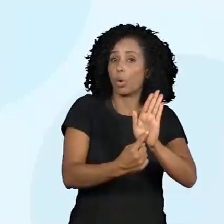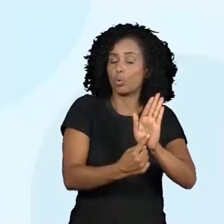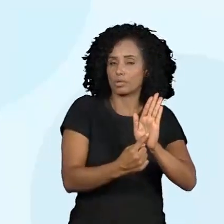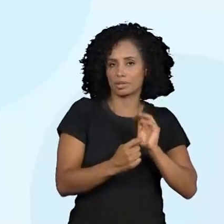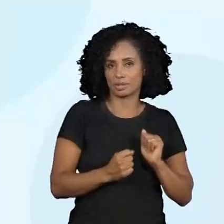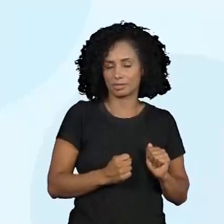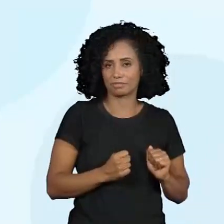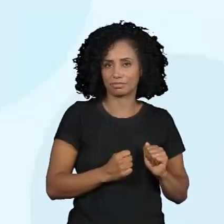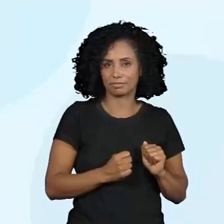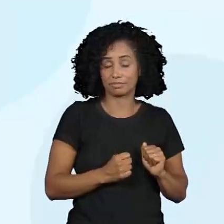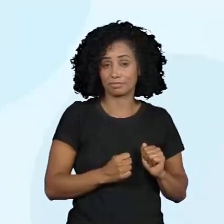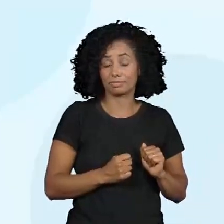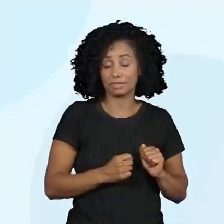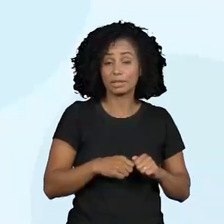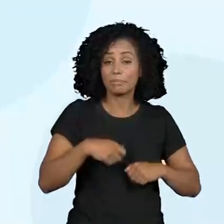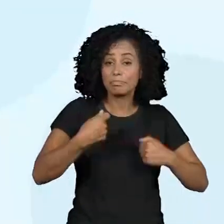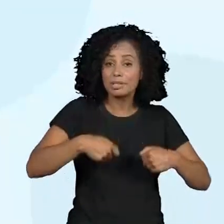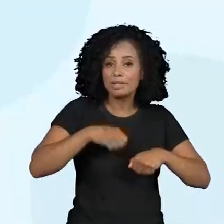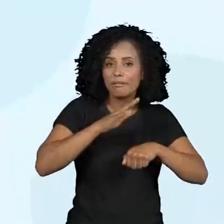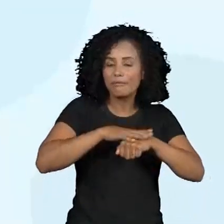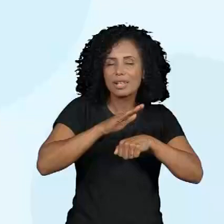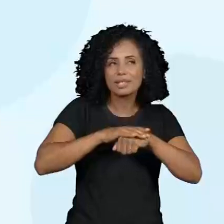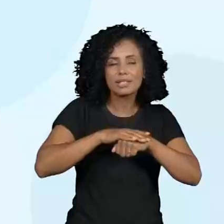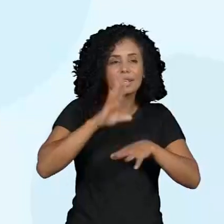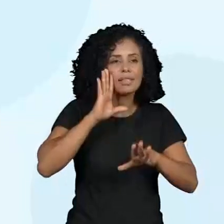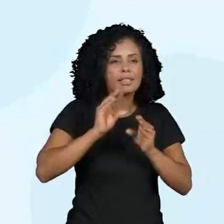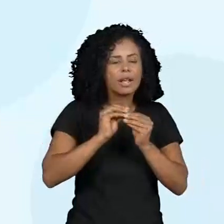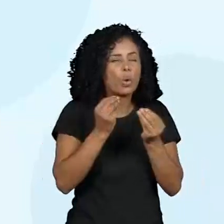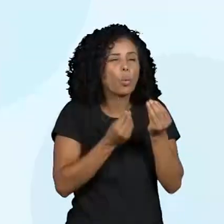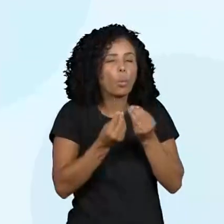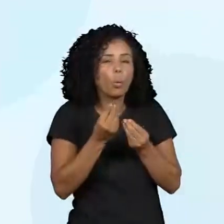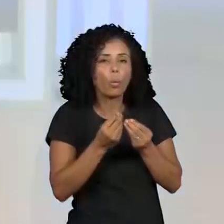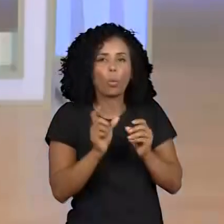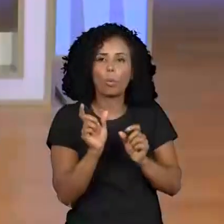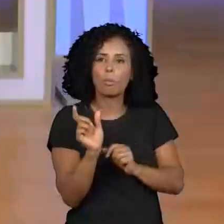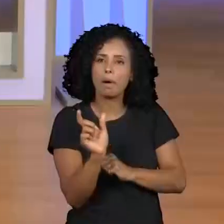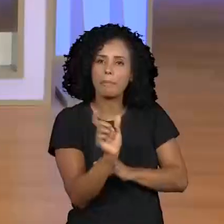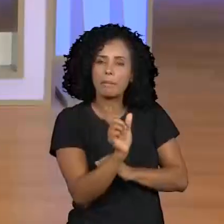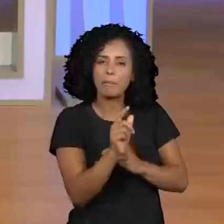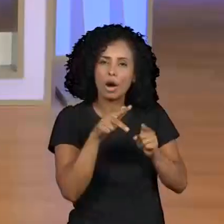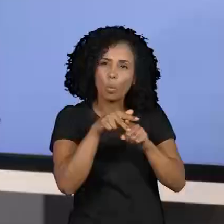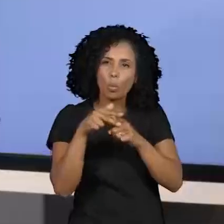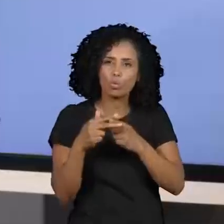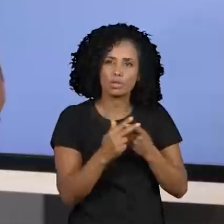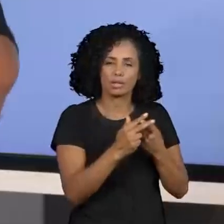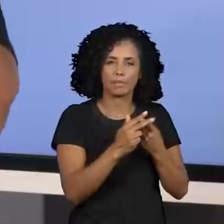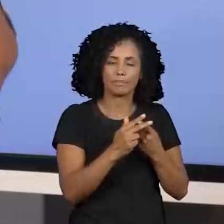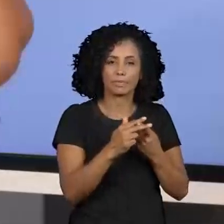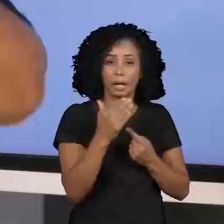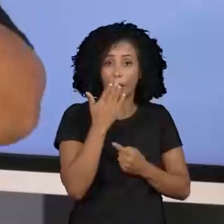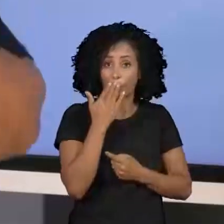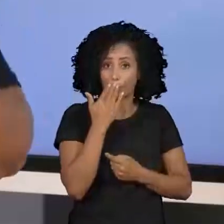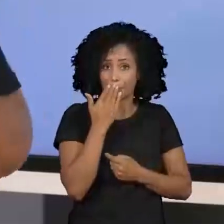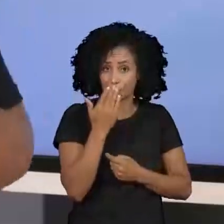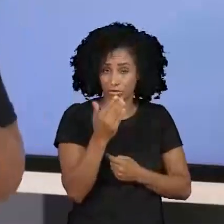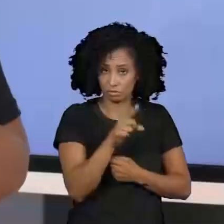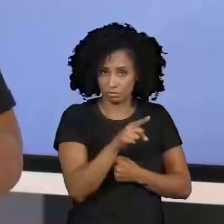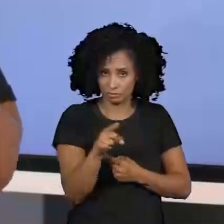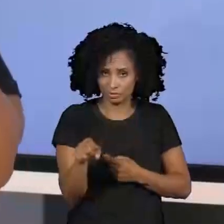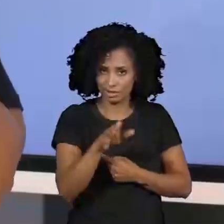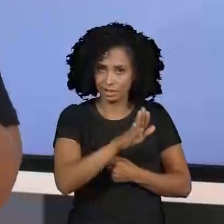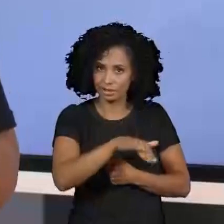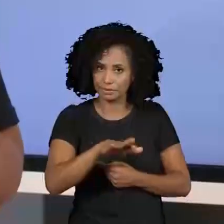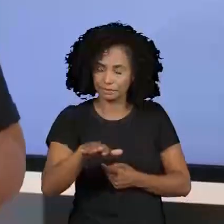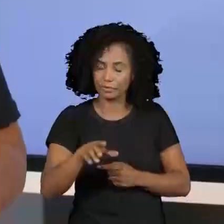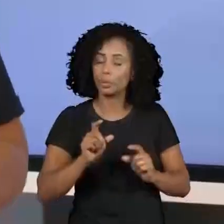fazer para entender como se arrumar eu vou pedir só uma farinha aqui no linda essa galerinha